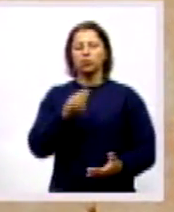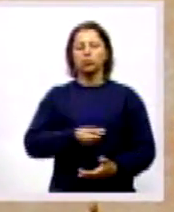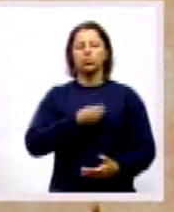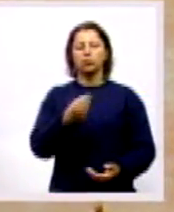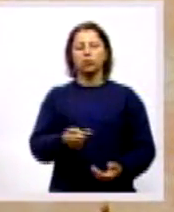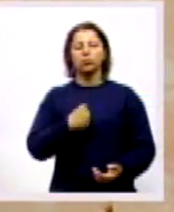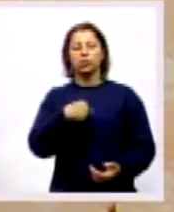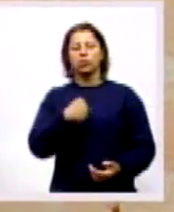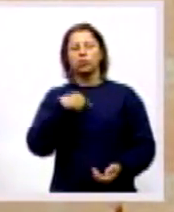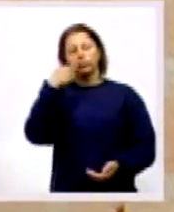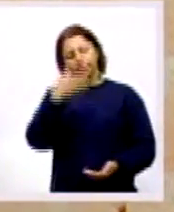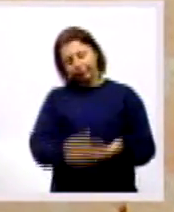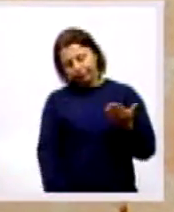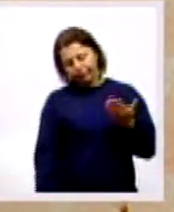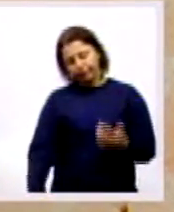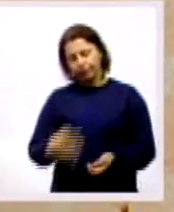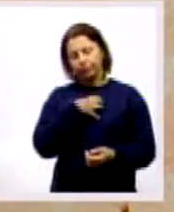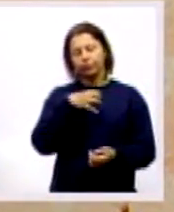Eu fico descosturado.